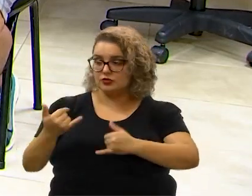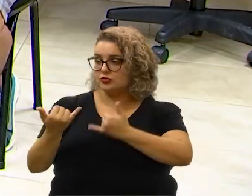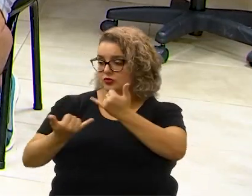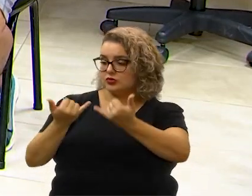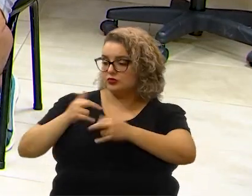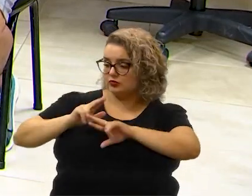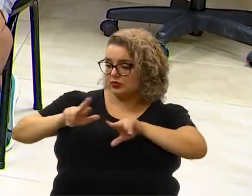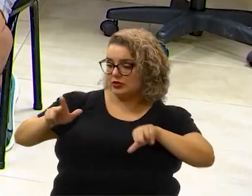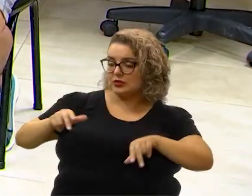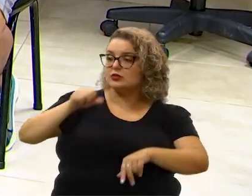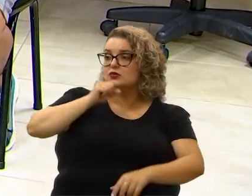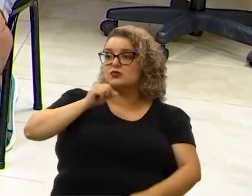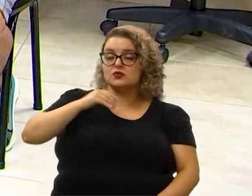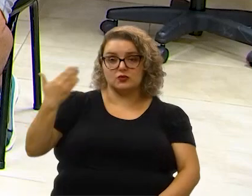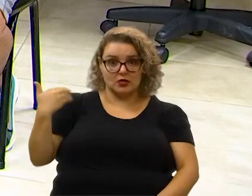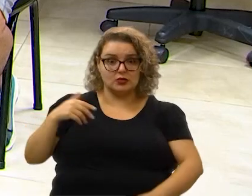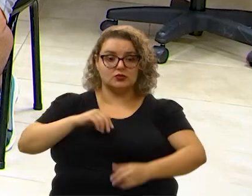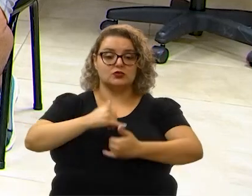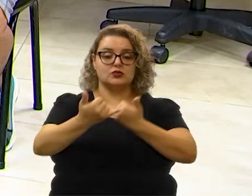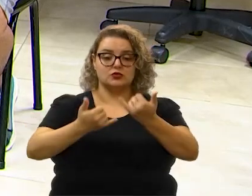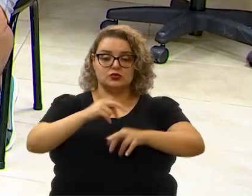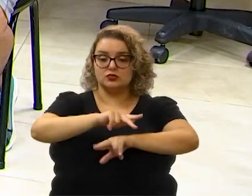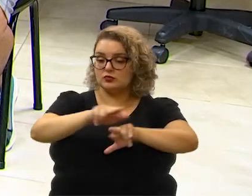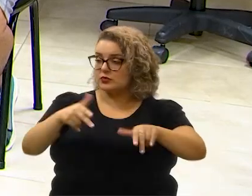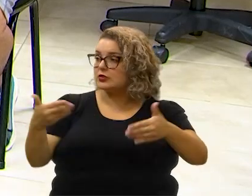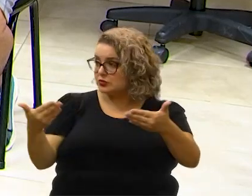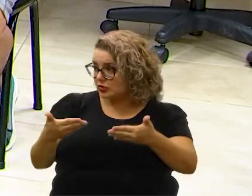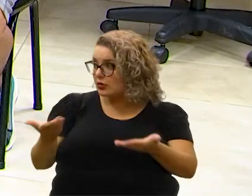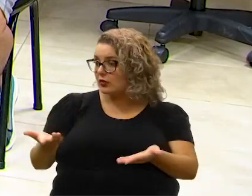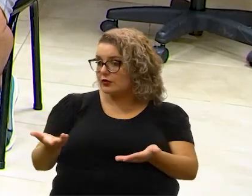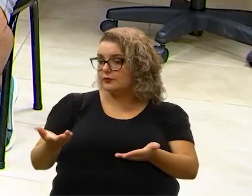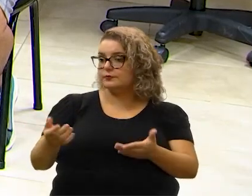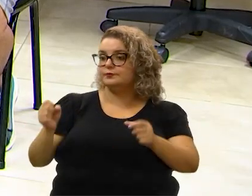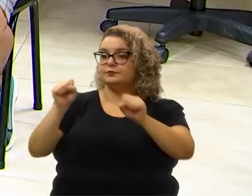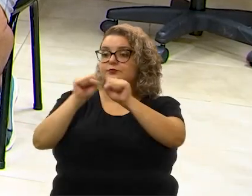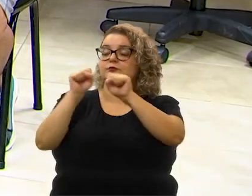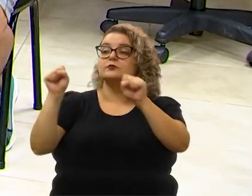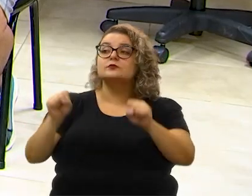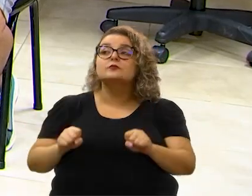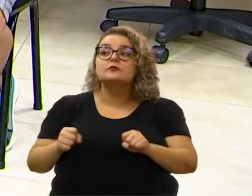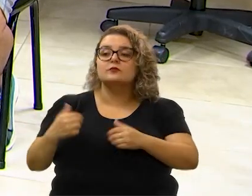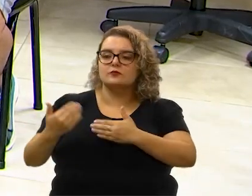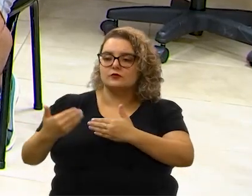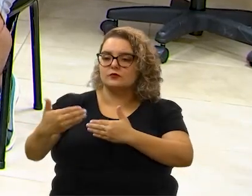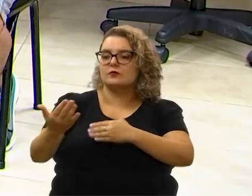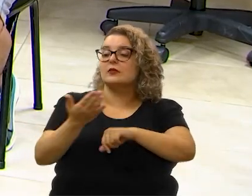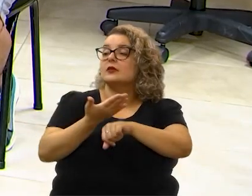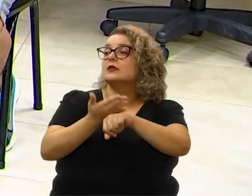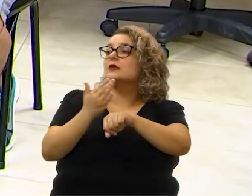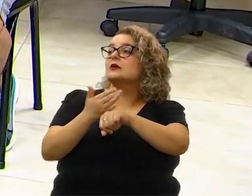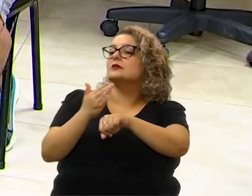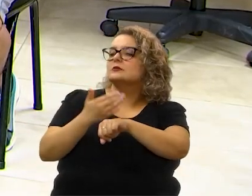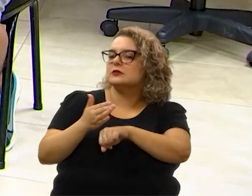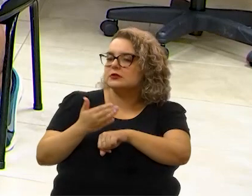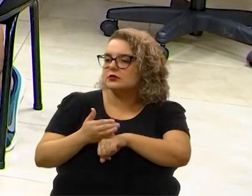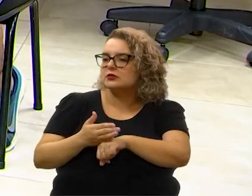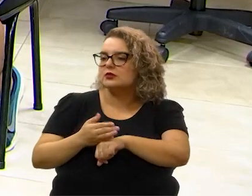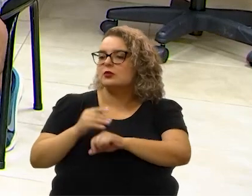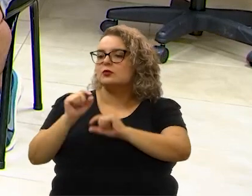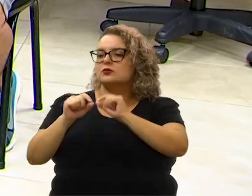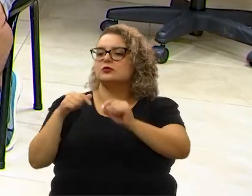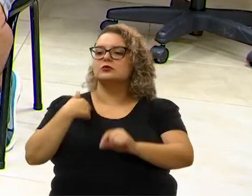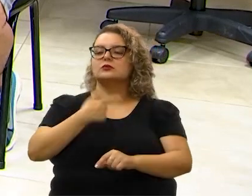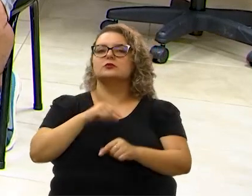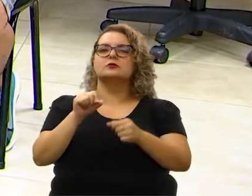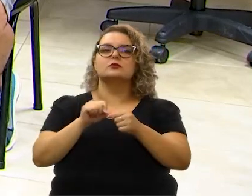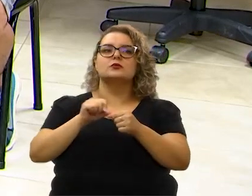entre os brinquedos antigos e os brinquedos atuais, nós identificamos e sistematizamos a partir das práticas. O que nós fizemos